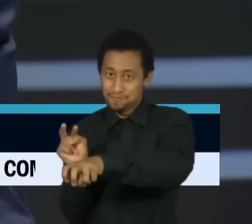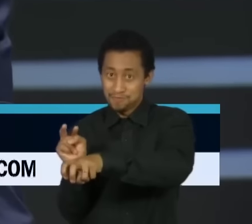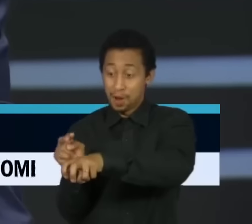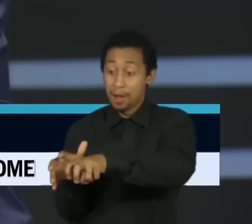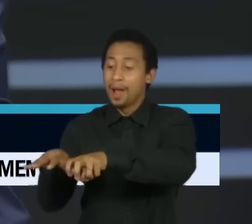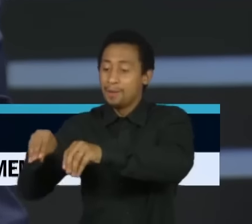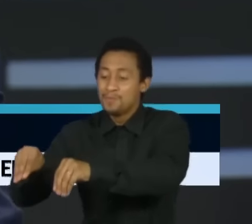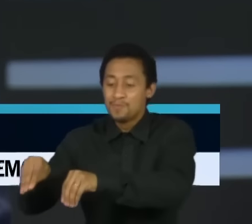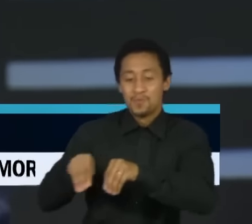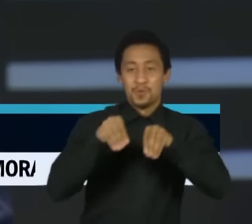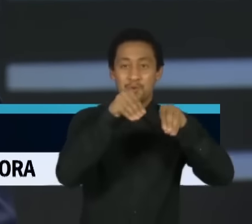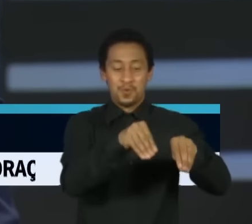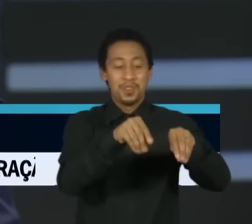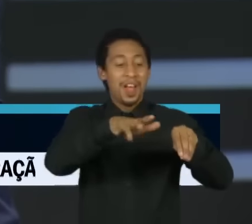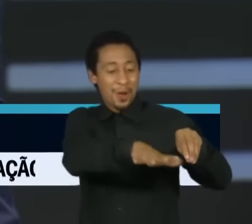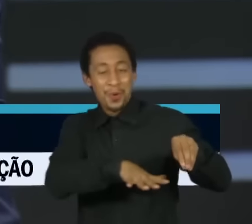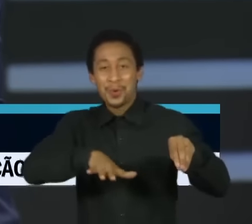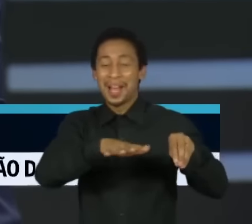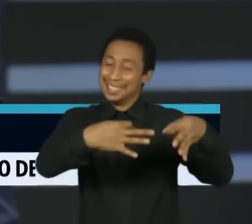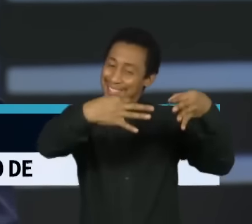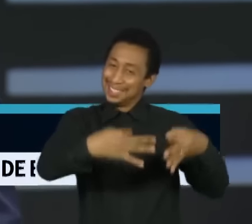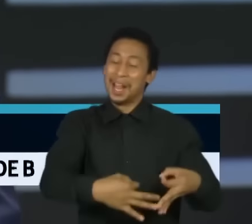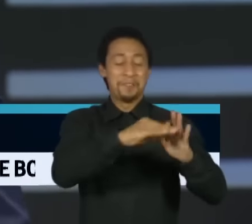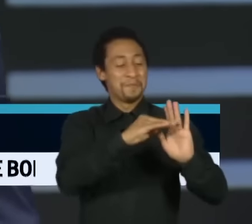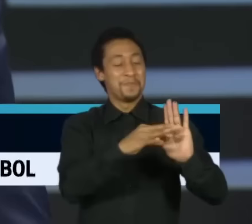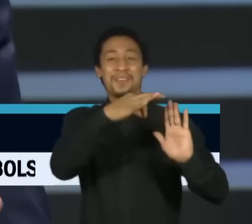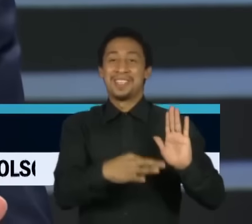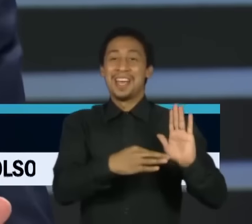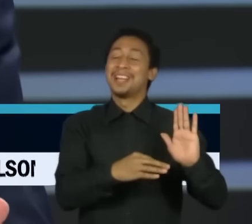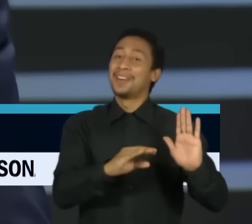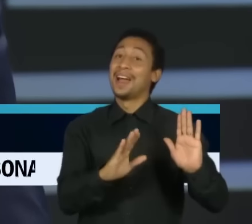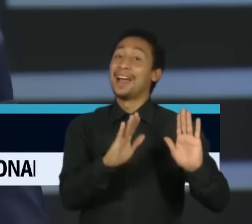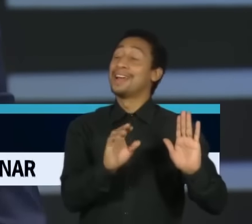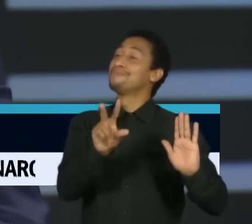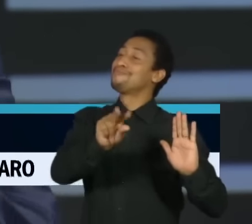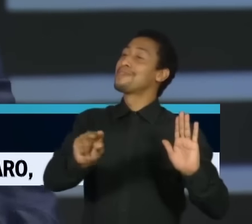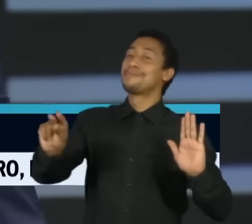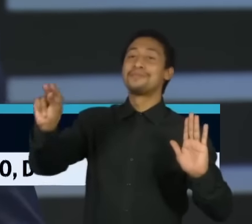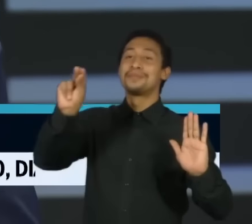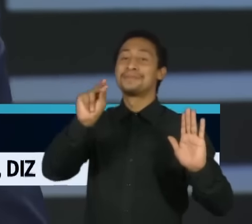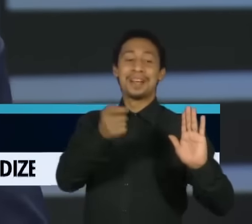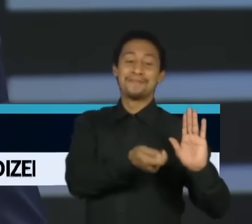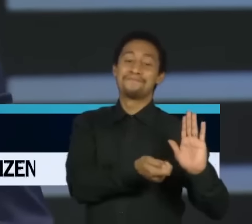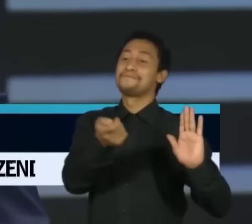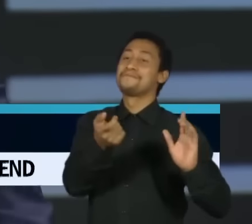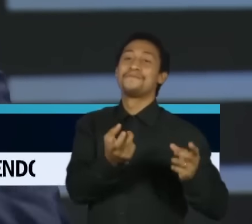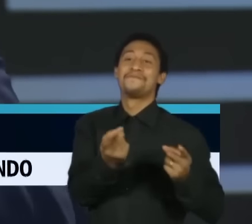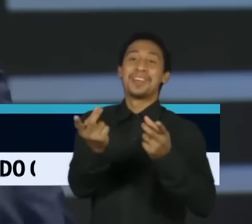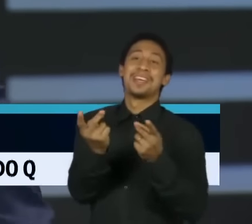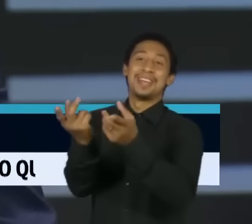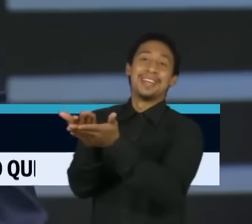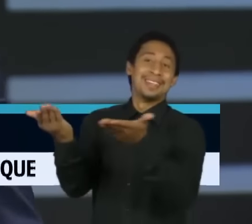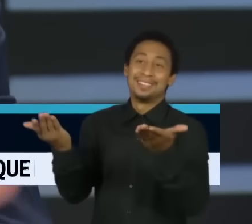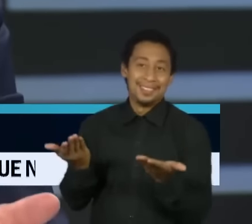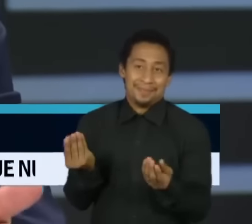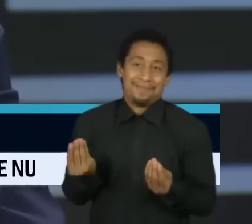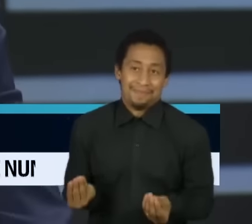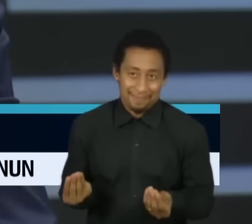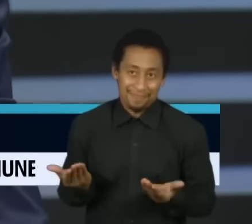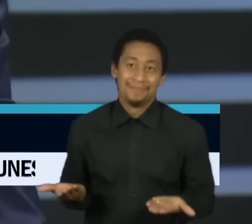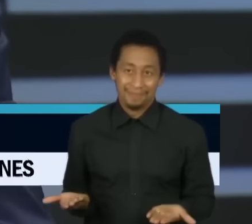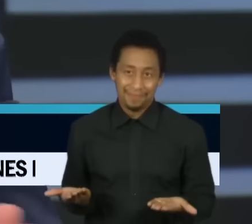retira, leva para um local onde não há esse problema e dali você tenta enganar as autoridades. Então, a grande questão é que não há uma política pública.